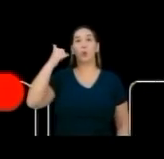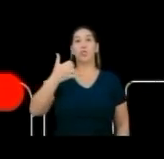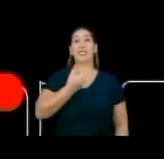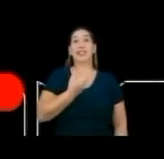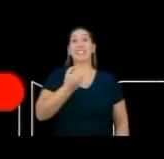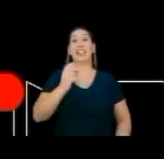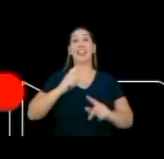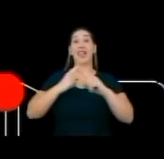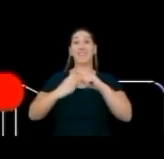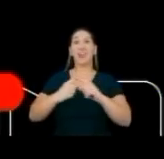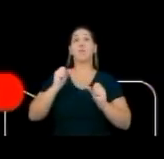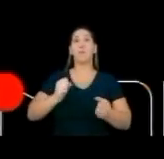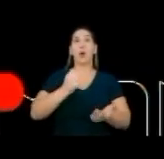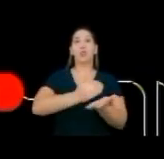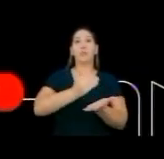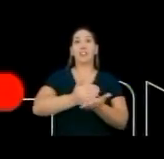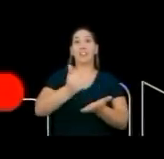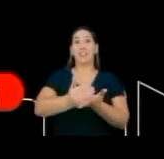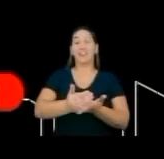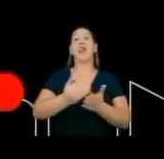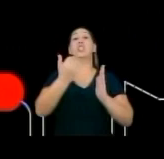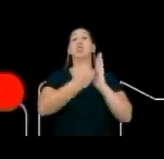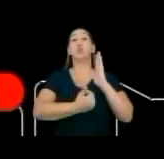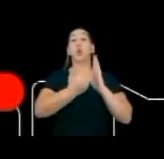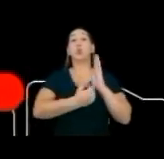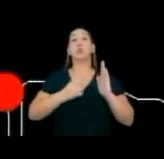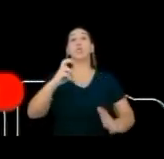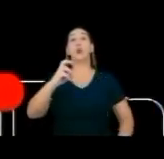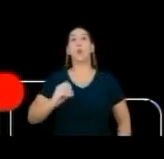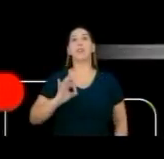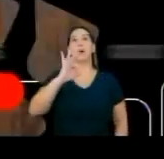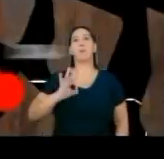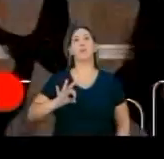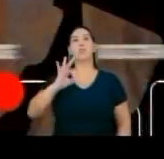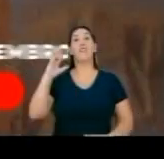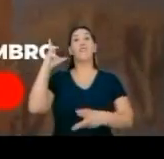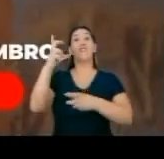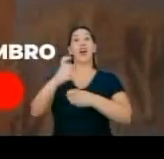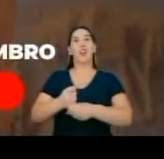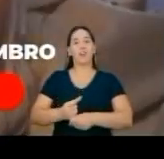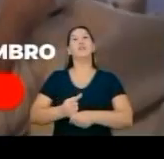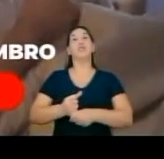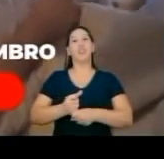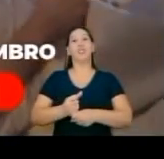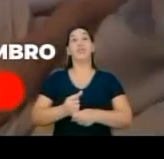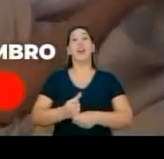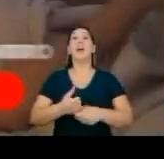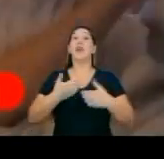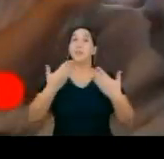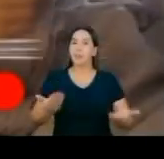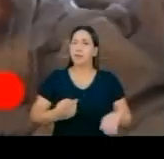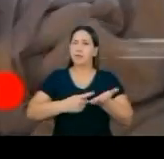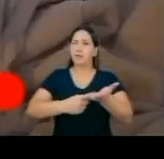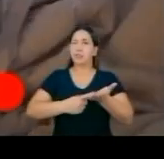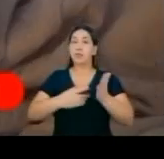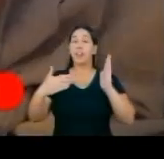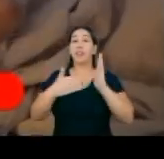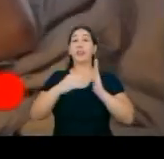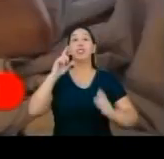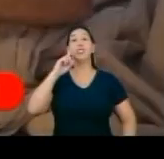e até 50% de desconto no valor total do débito. Negocie até o dia 20 de